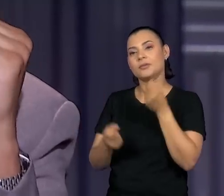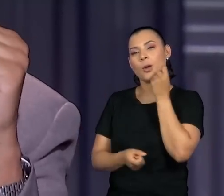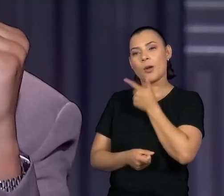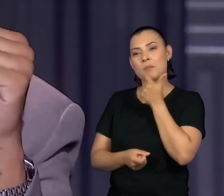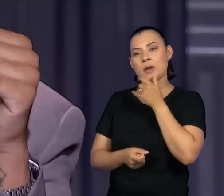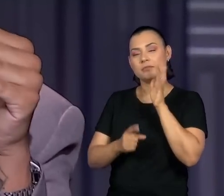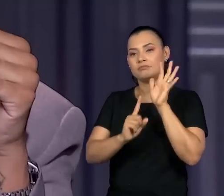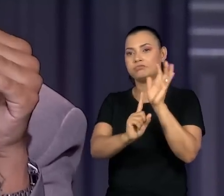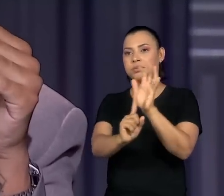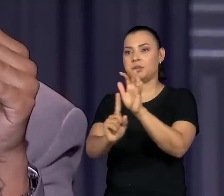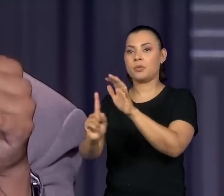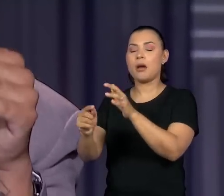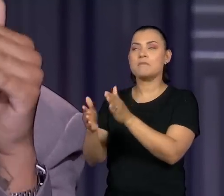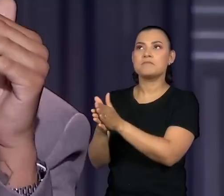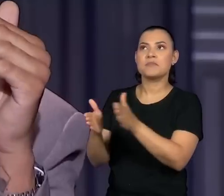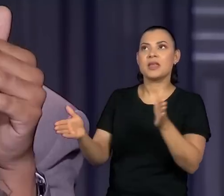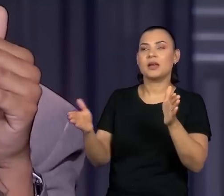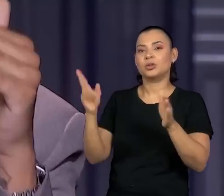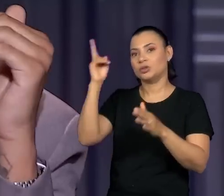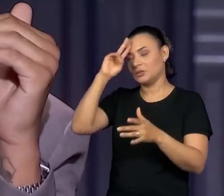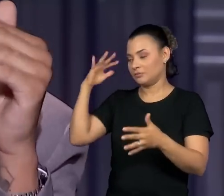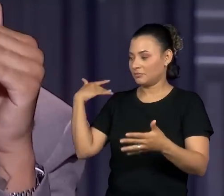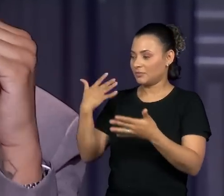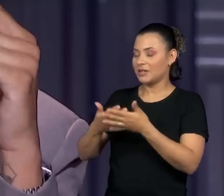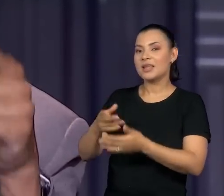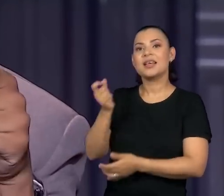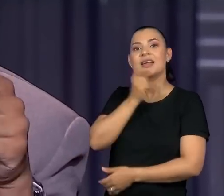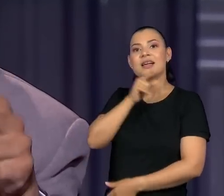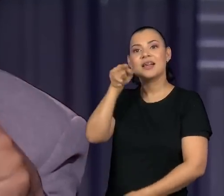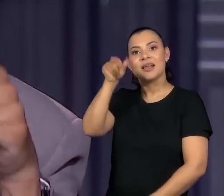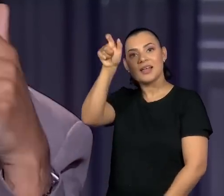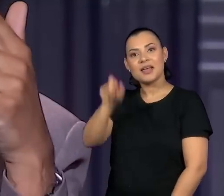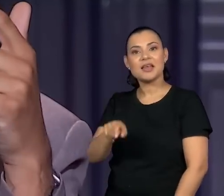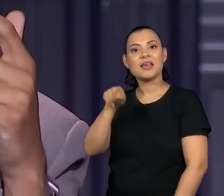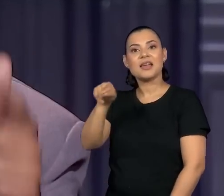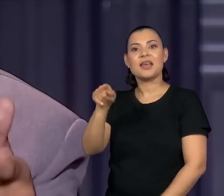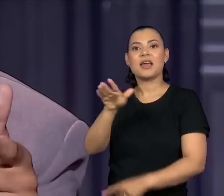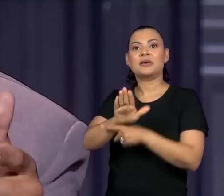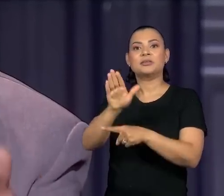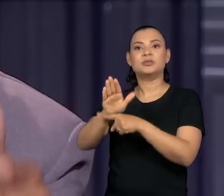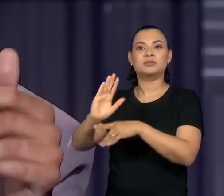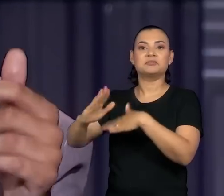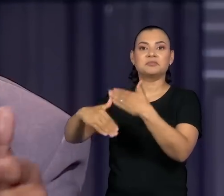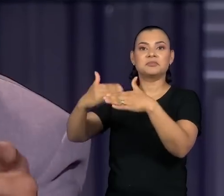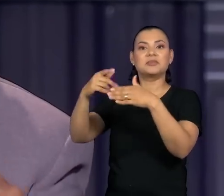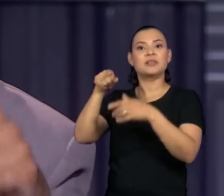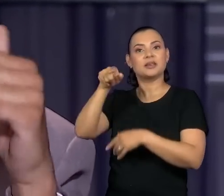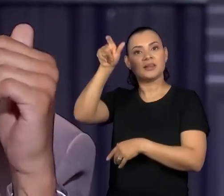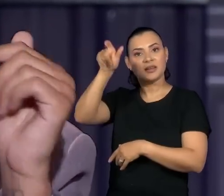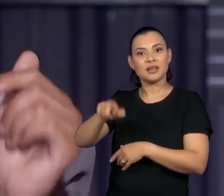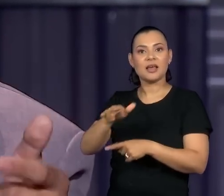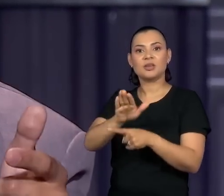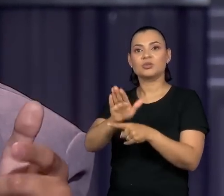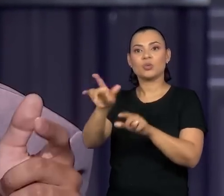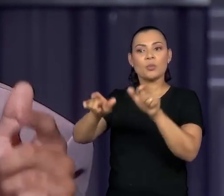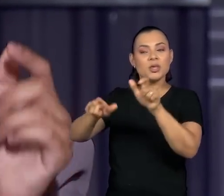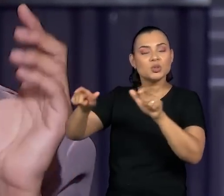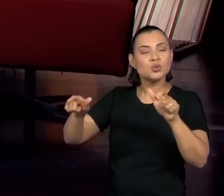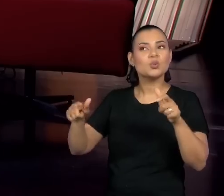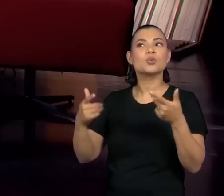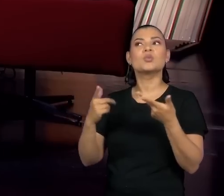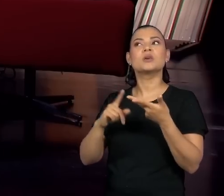momento histórico, assim, sabe? Da galera me ver e dizer assim, pô, esse cara contribuiu para muita coisa, esse cara pôde ajudar muitas